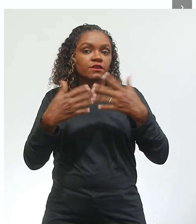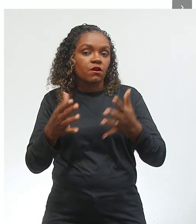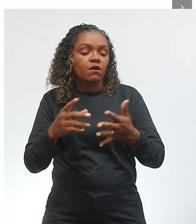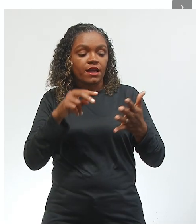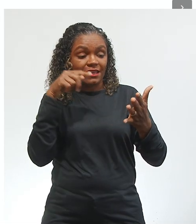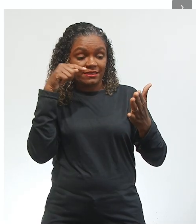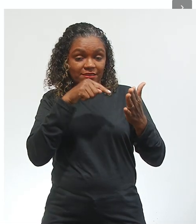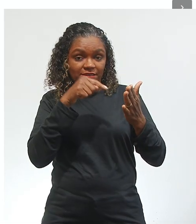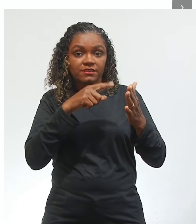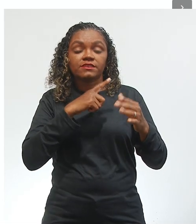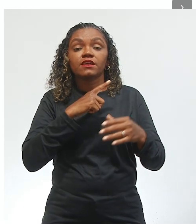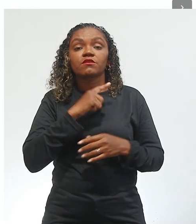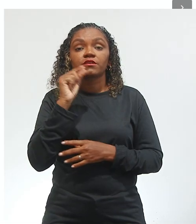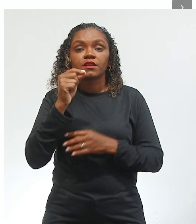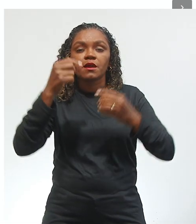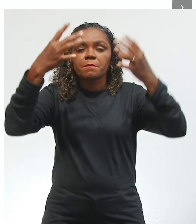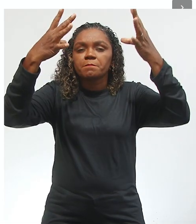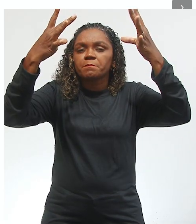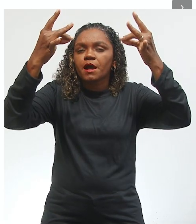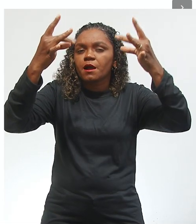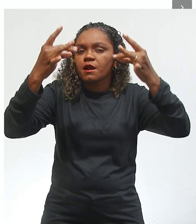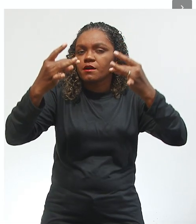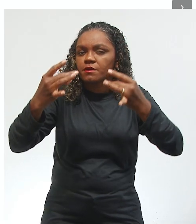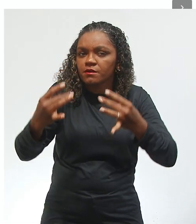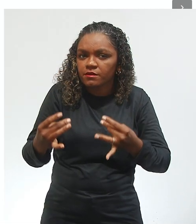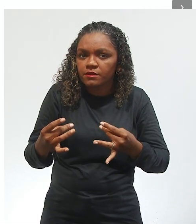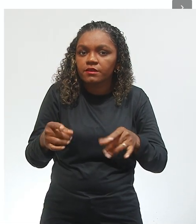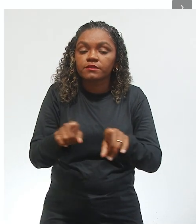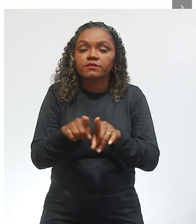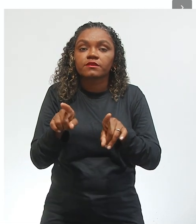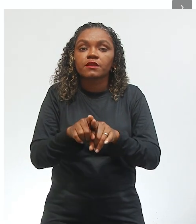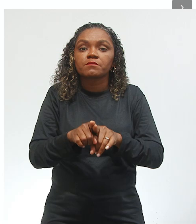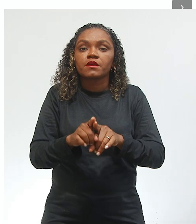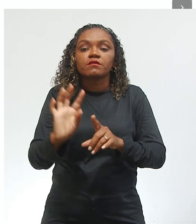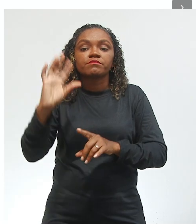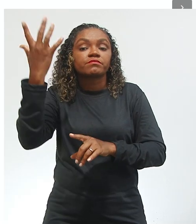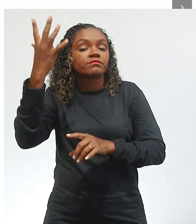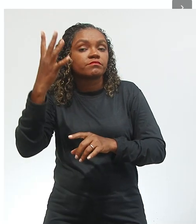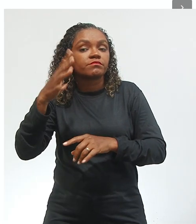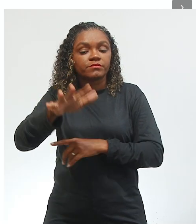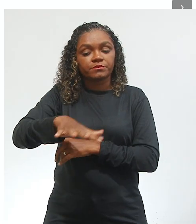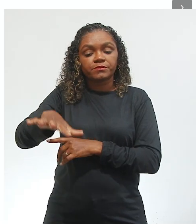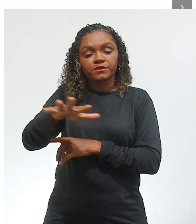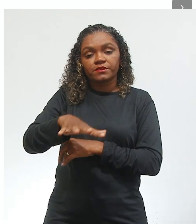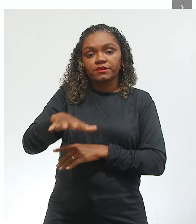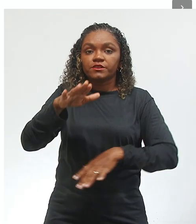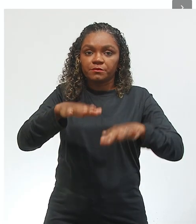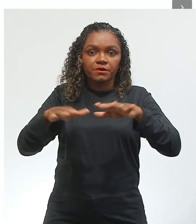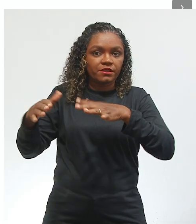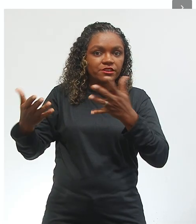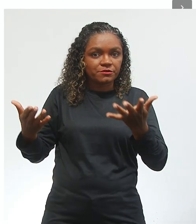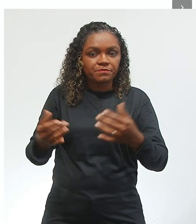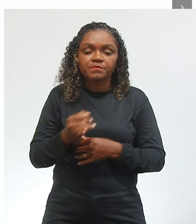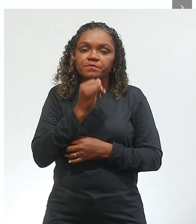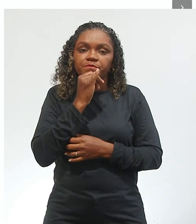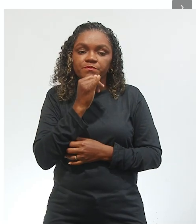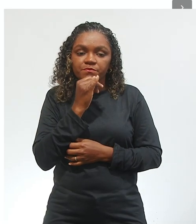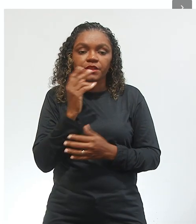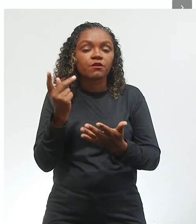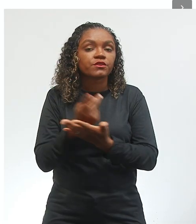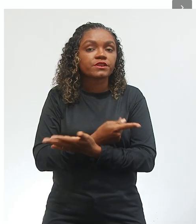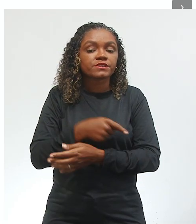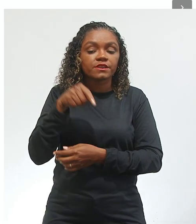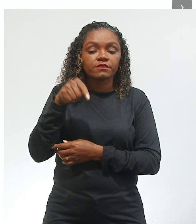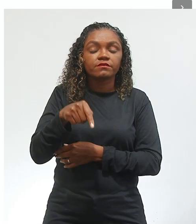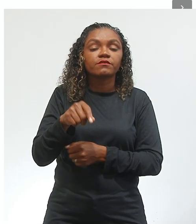gente vai ter uma descrição da situação atual do marketing e também dos fatores do ambiente que podem afetar a prestação do serviço. O